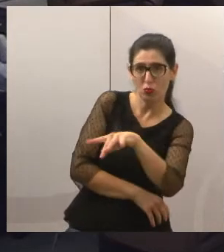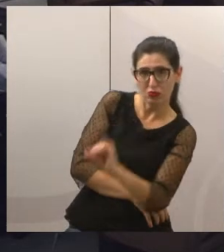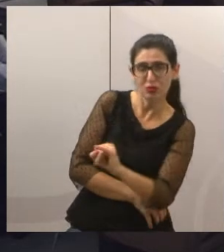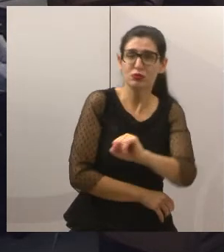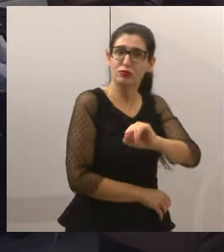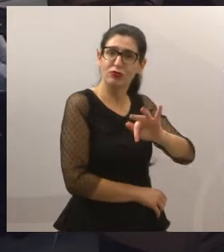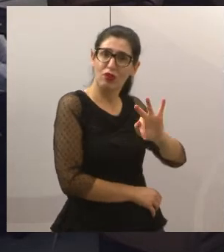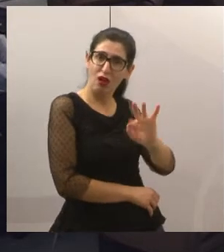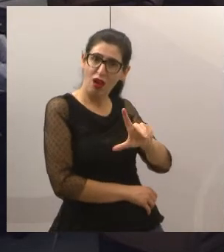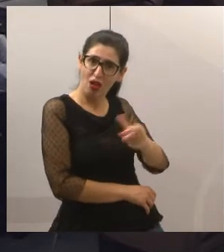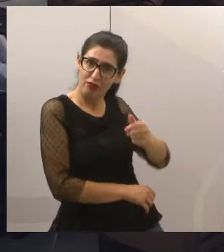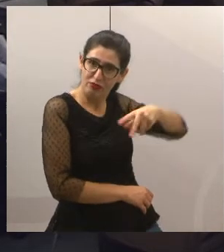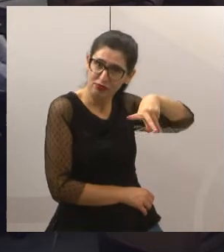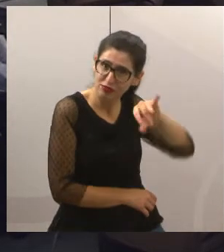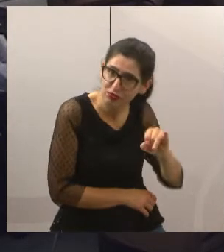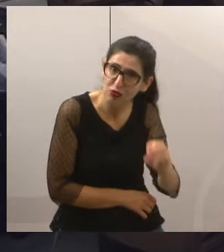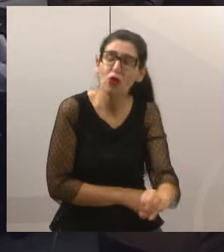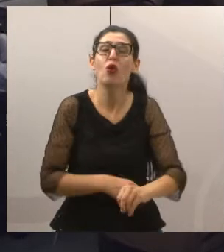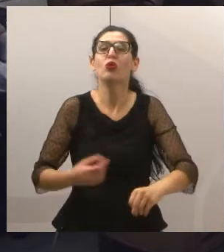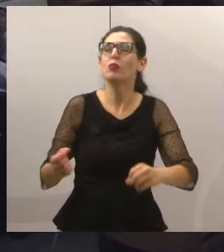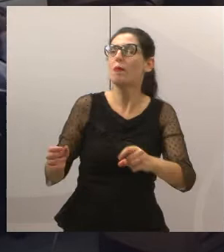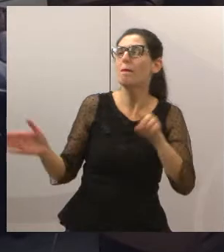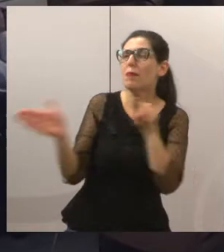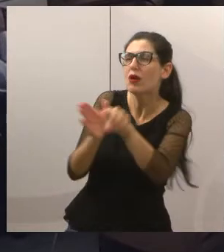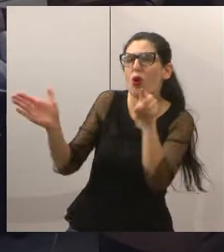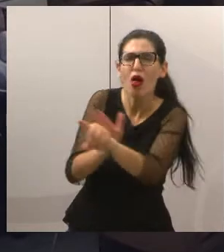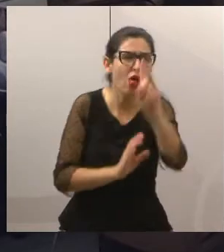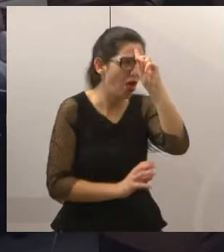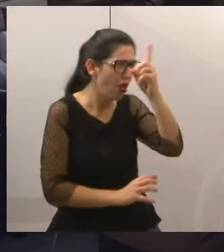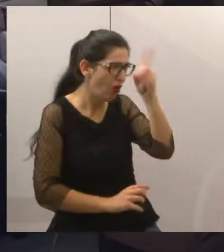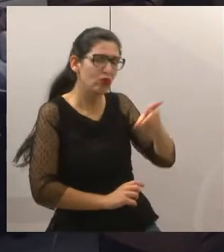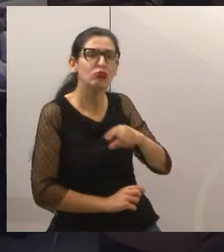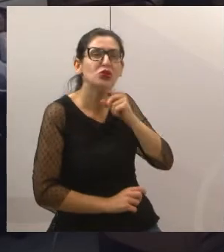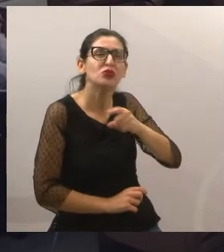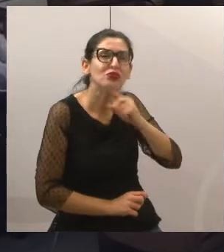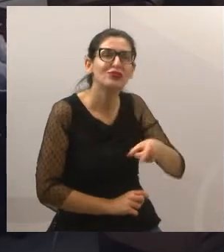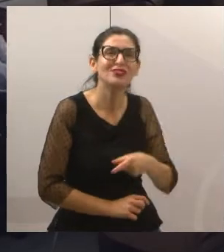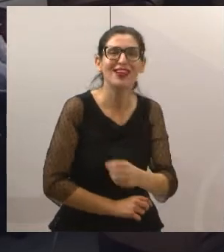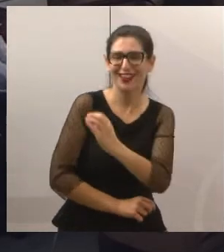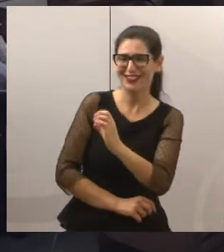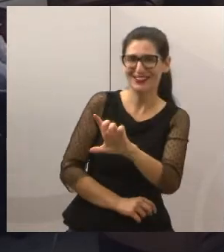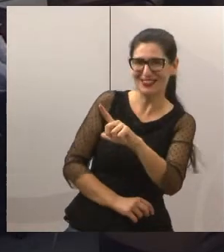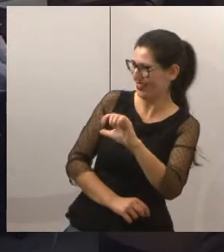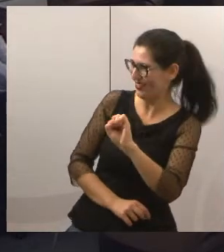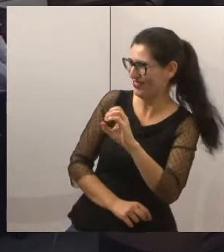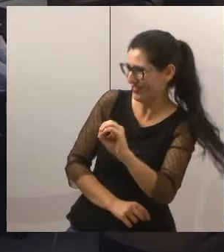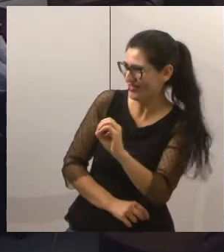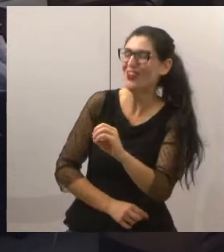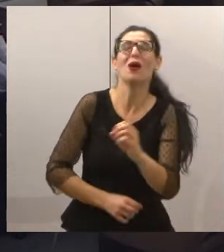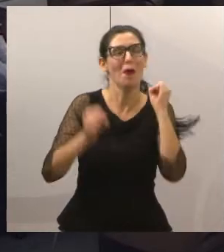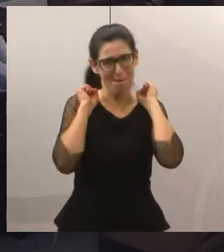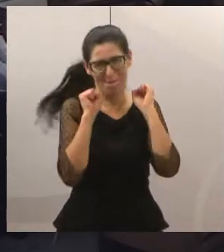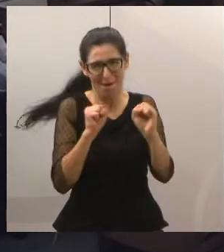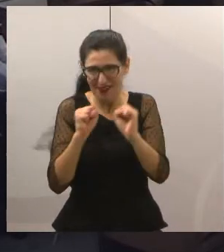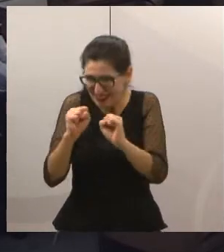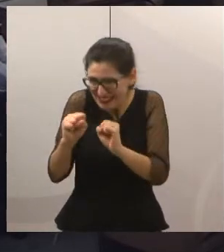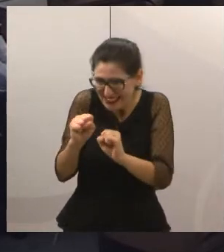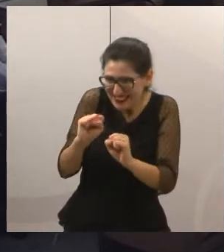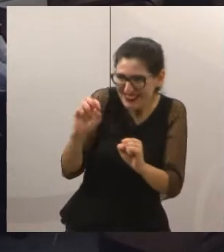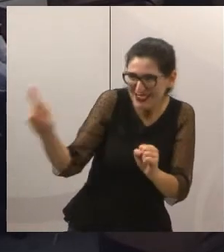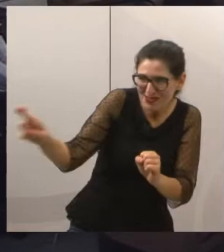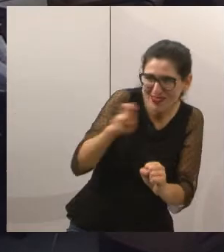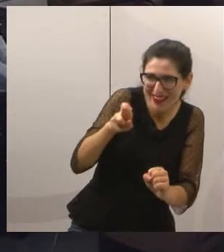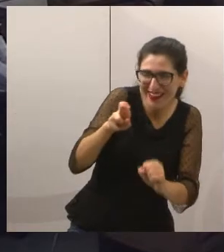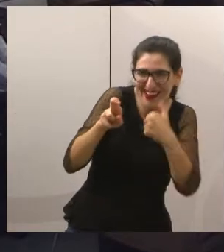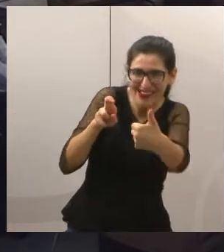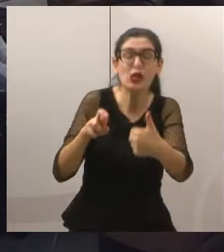aberta então a sessão de perguntas, dúvidas. Celso e sua equipe está aí, a postos para respondê-las. Vamos usar o